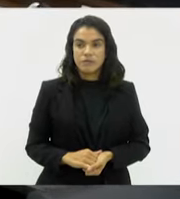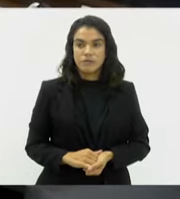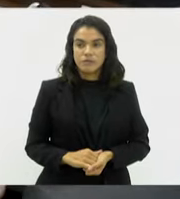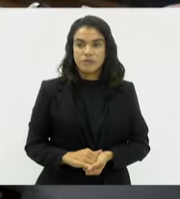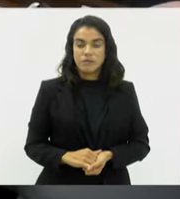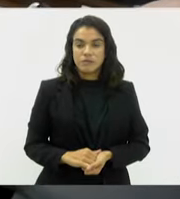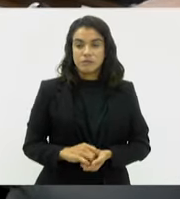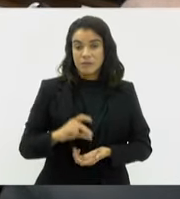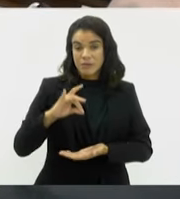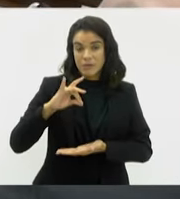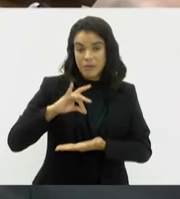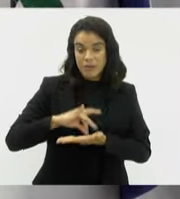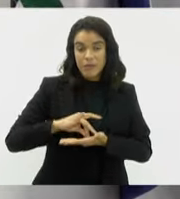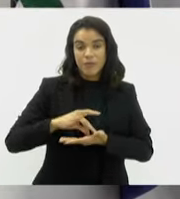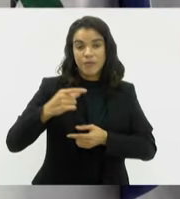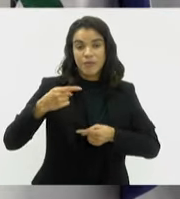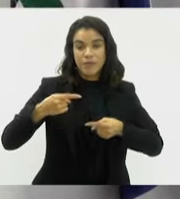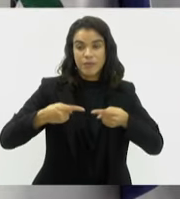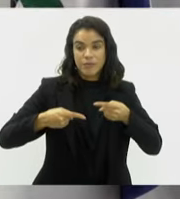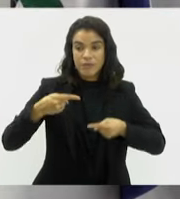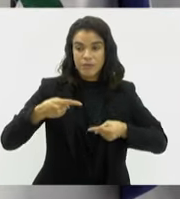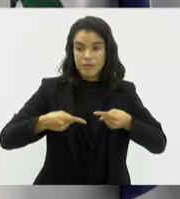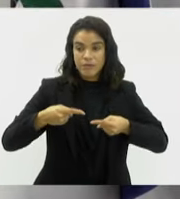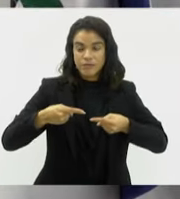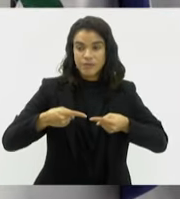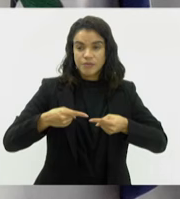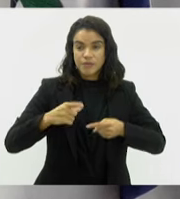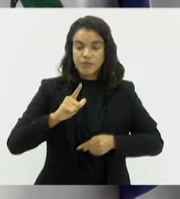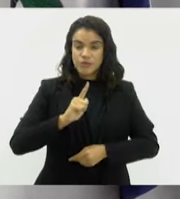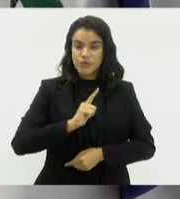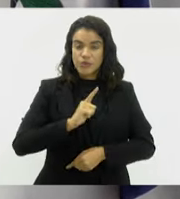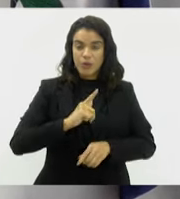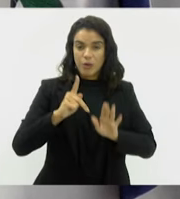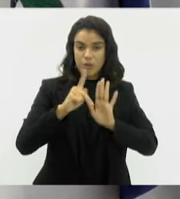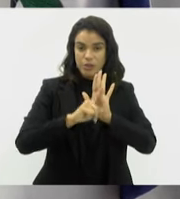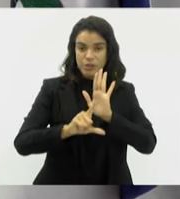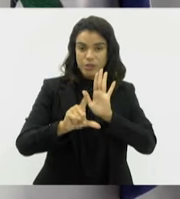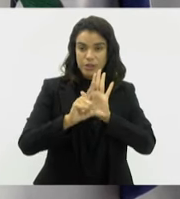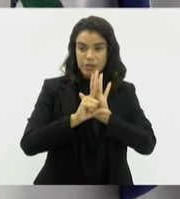Na verdade, a discussão é que havia um projeto de lei